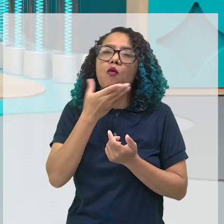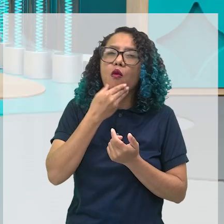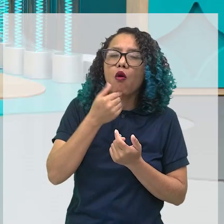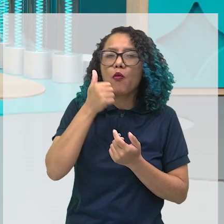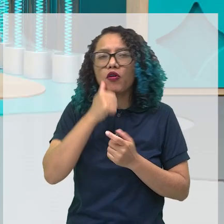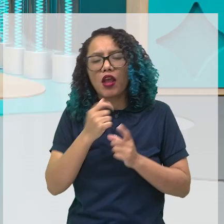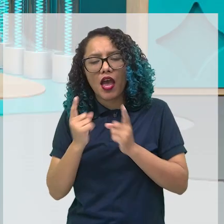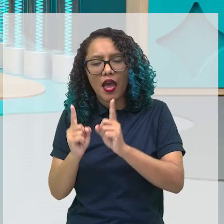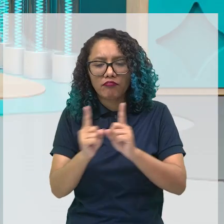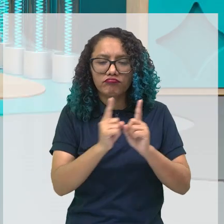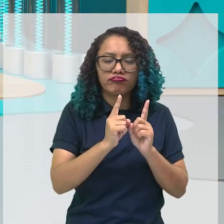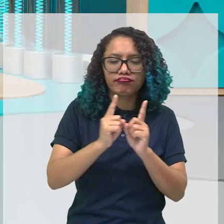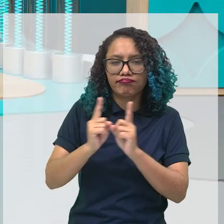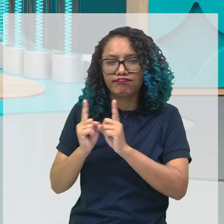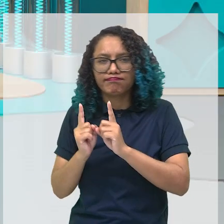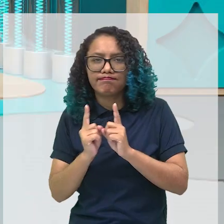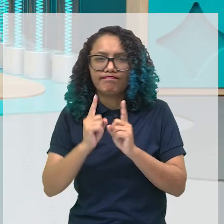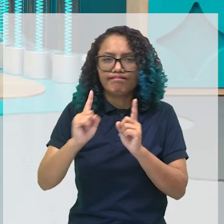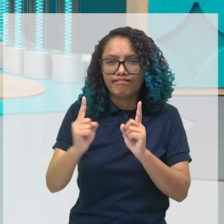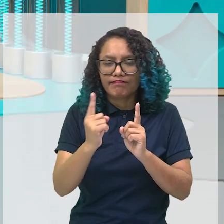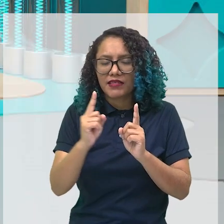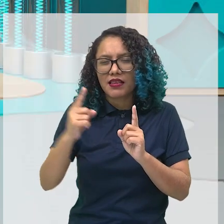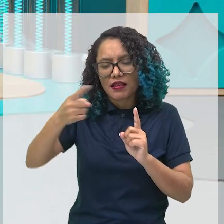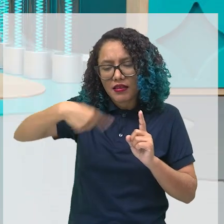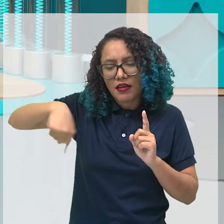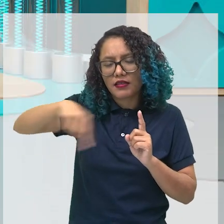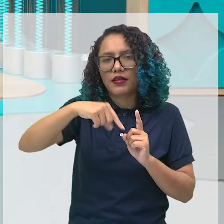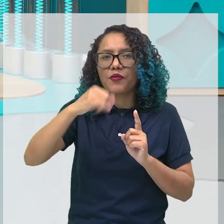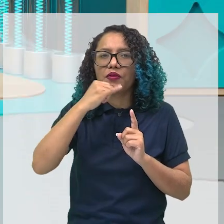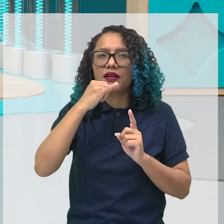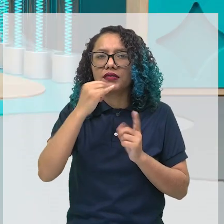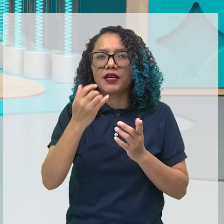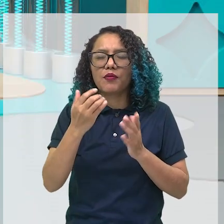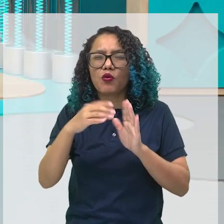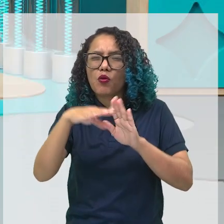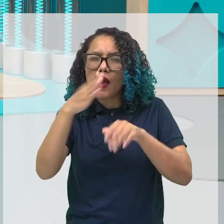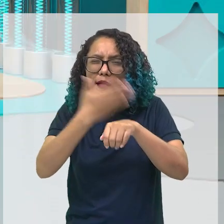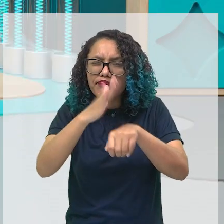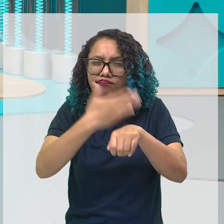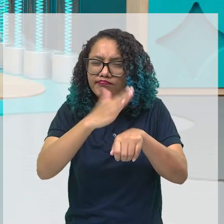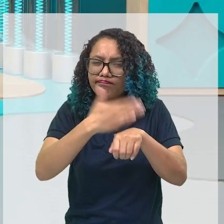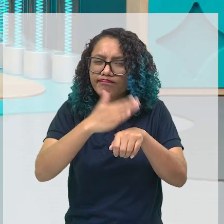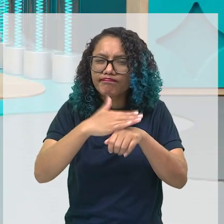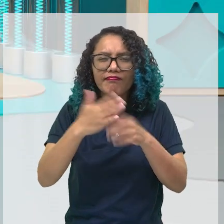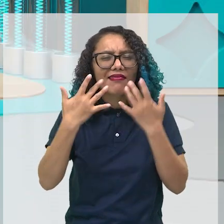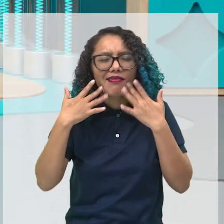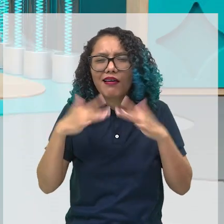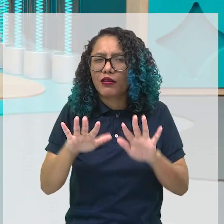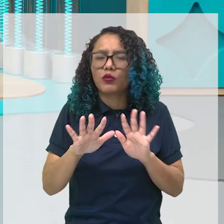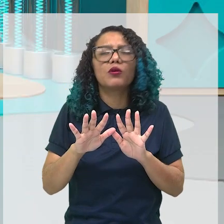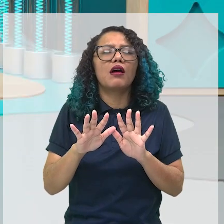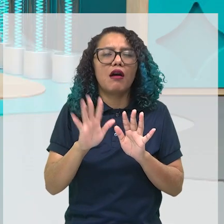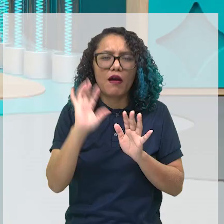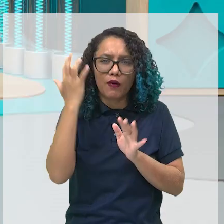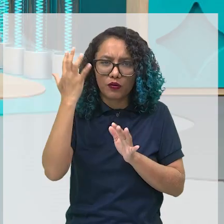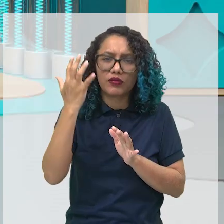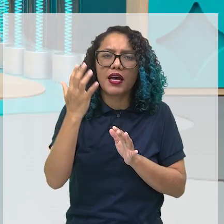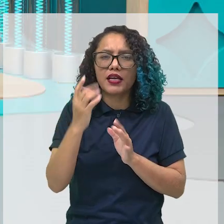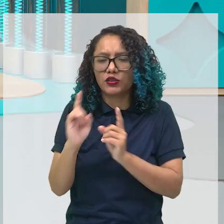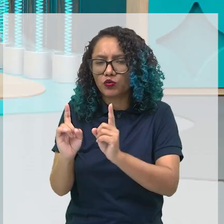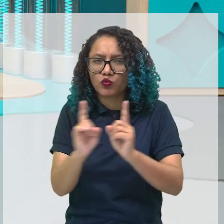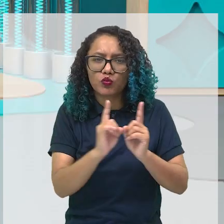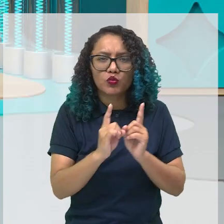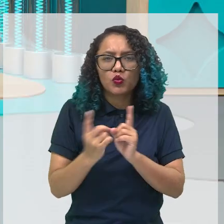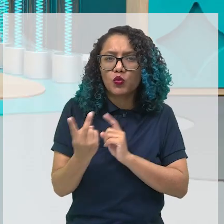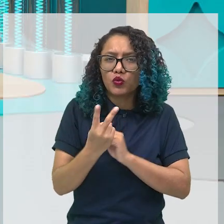né, que proporciona ali dentro de uma, vou colocar assim, uma coreografia espontânea que acontece ali entre os dois,